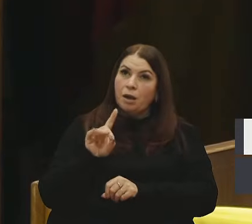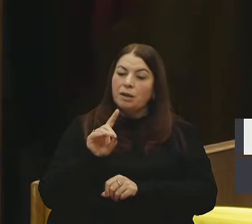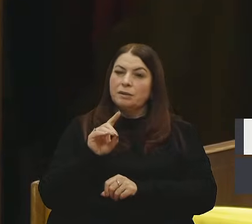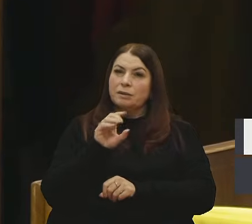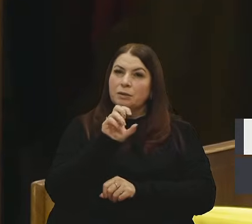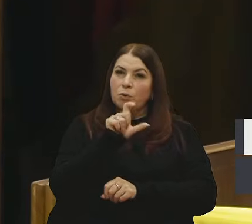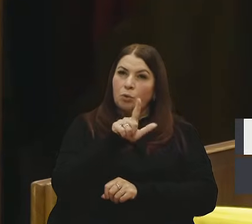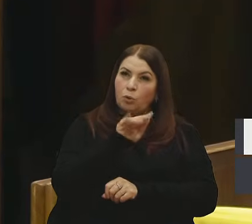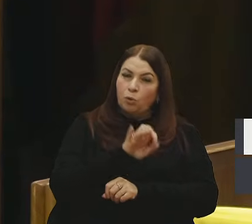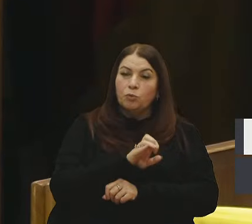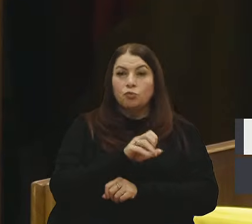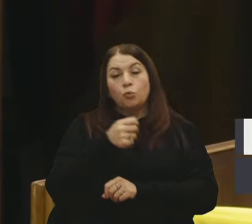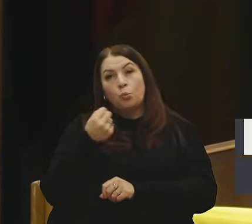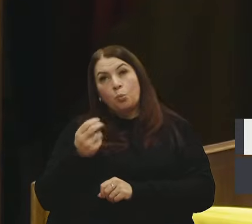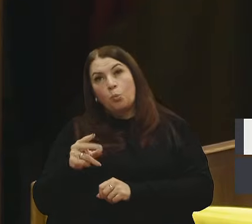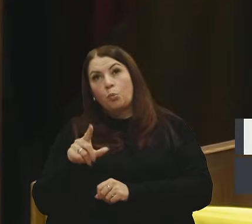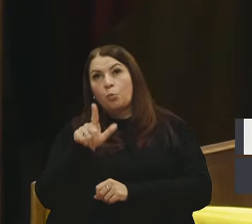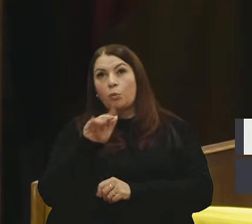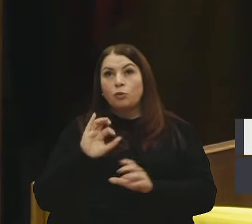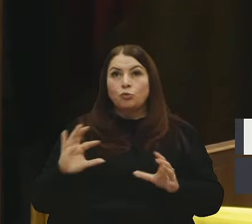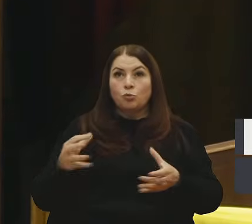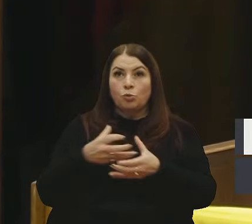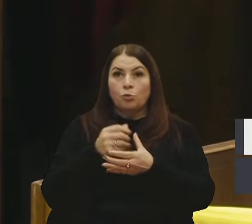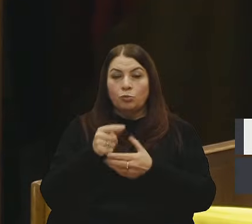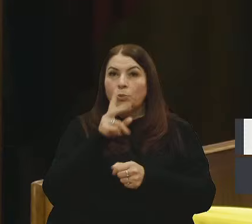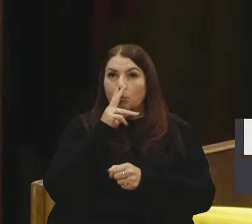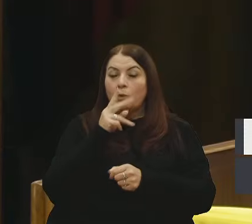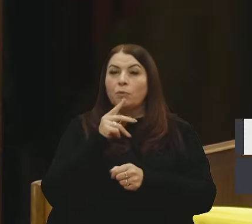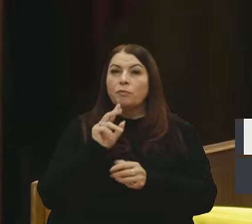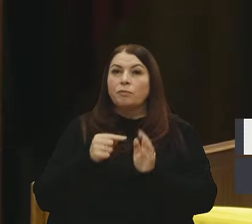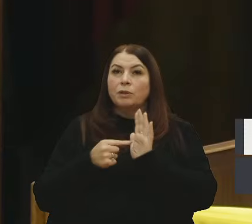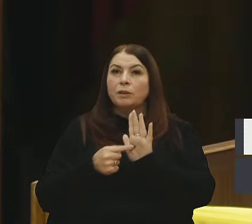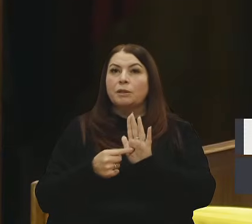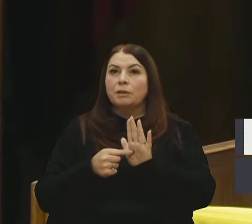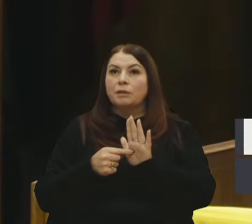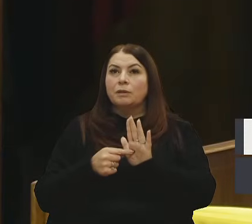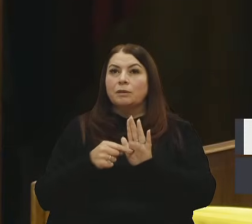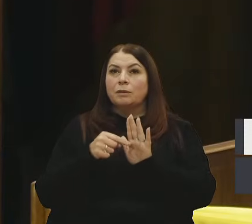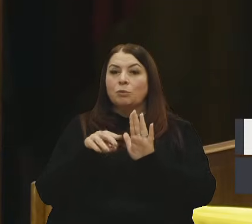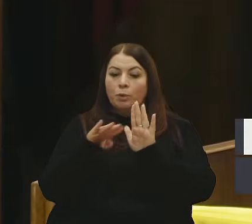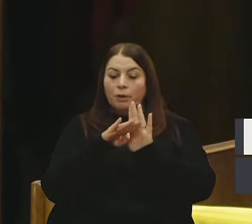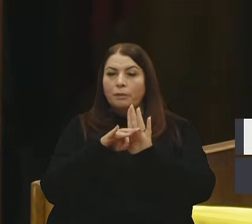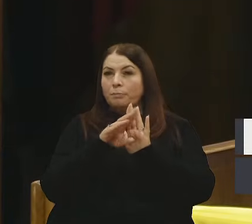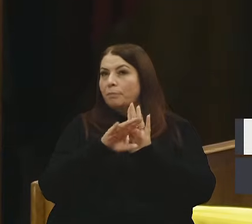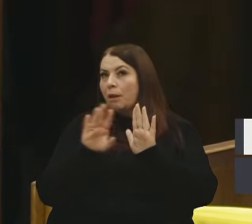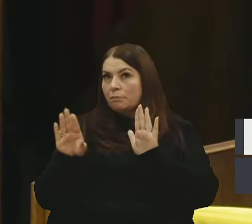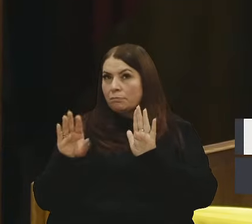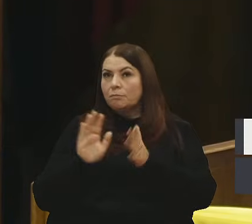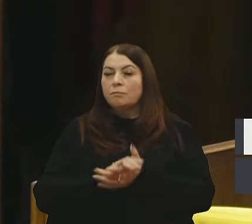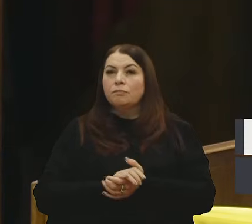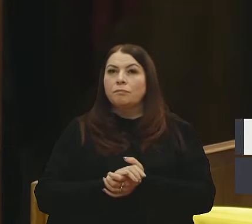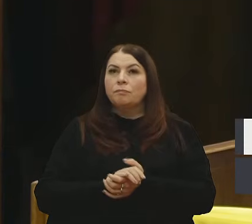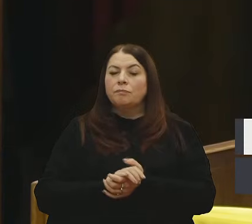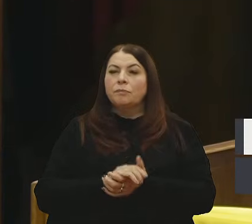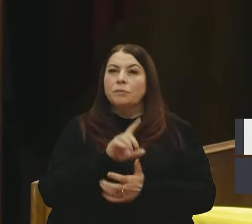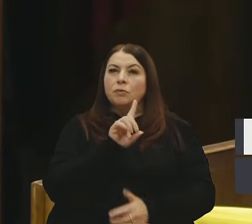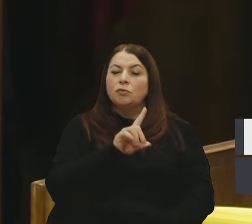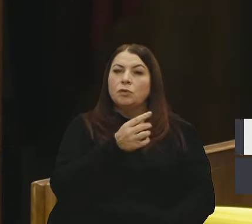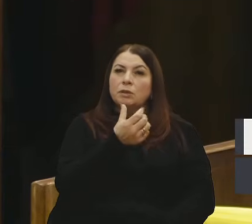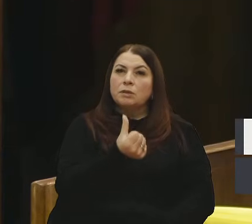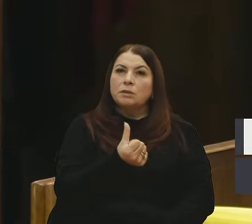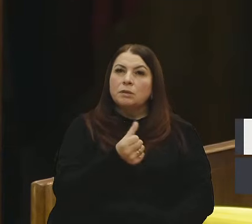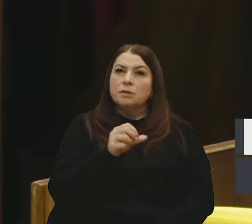de concessão ou para o lote global, conforme previsto no item blá blá blá. O lote global é